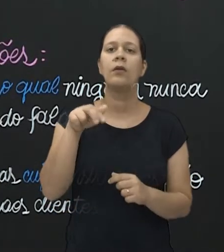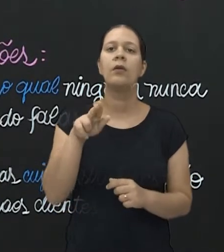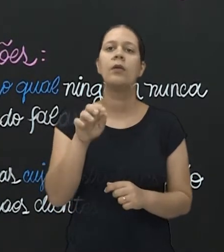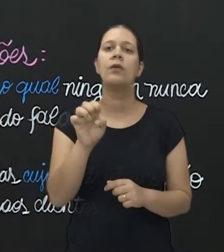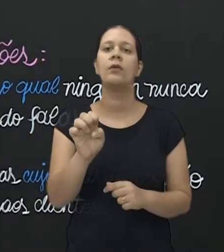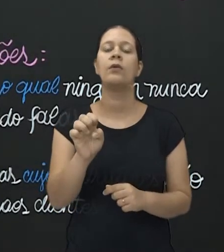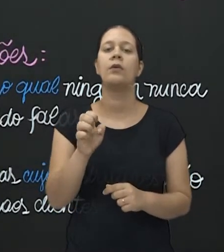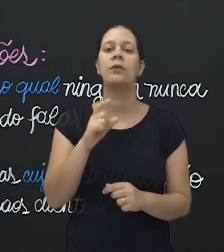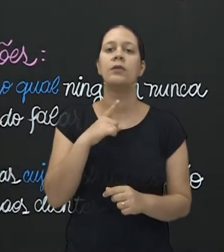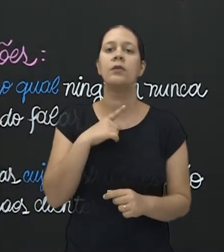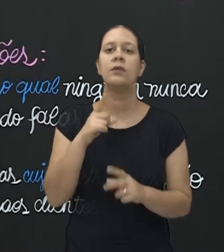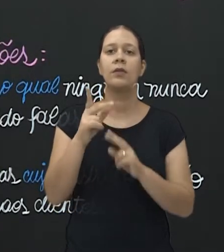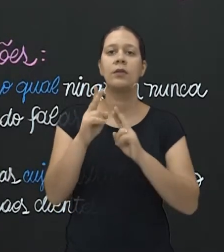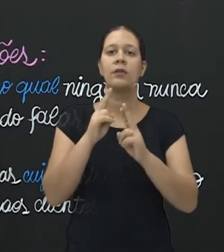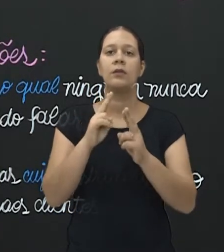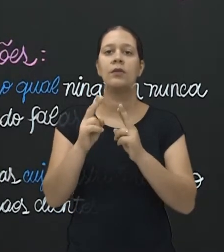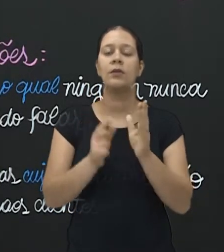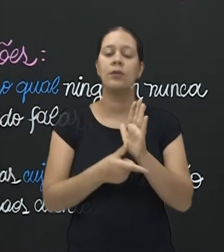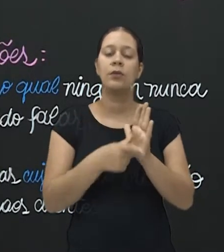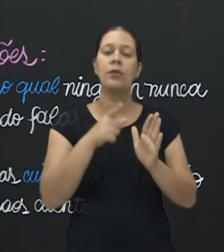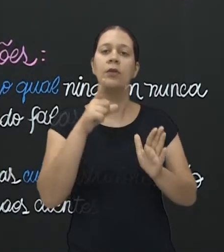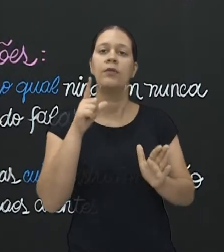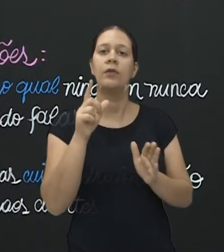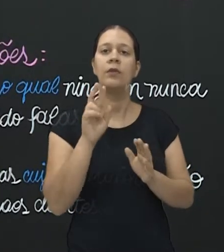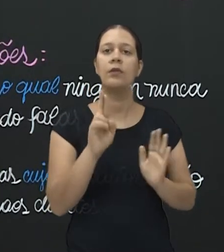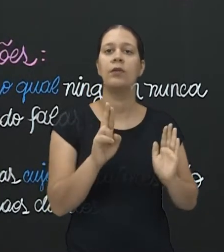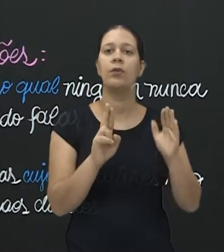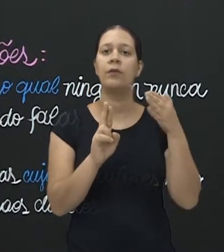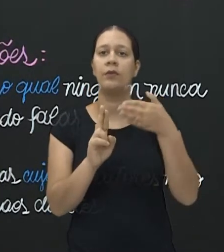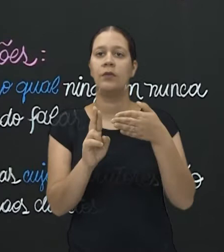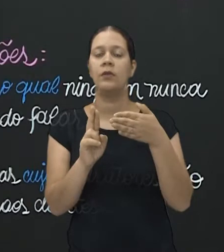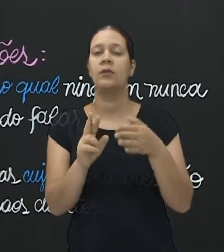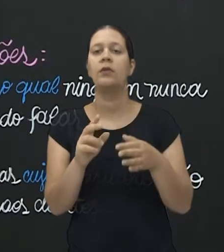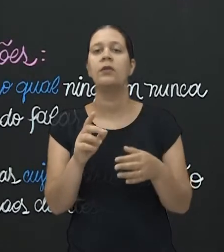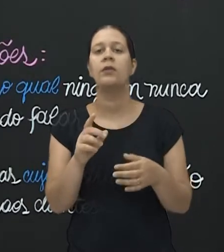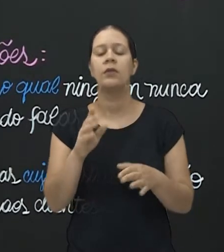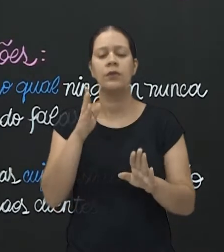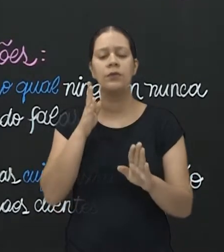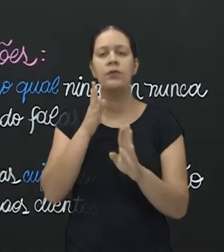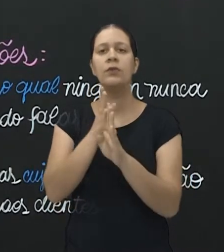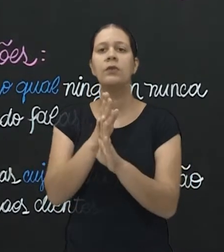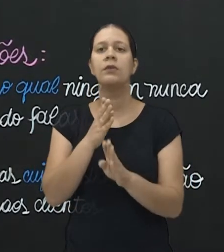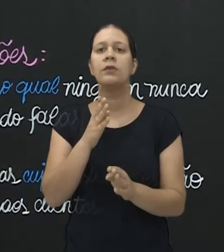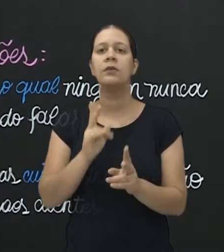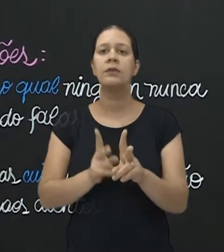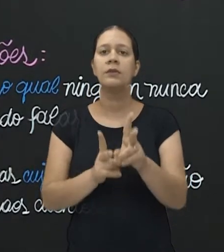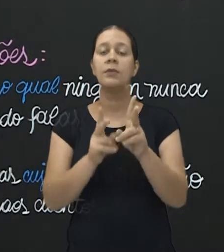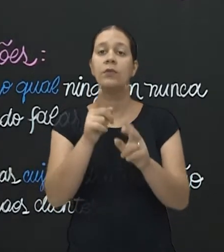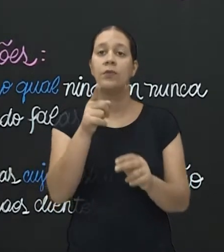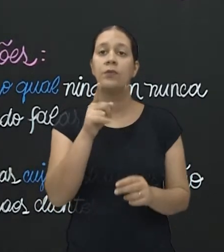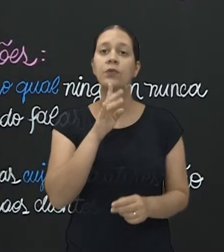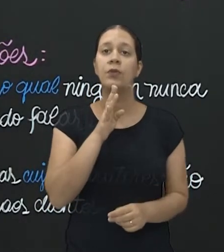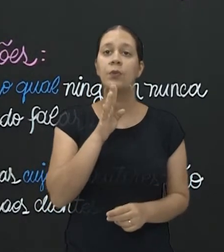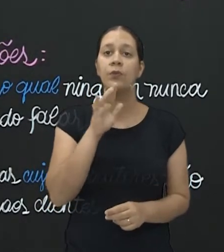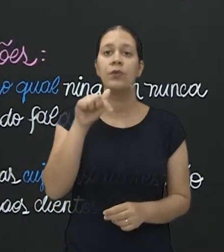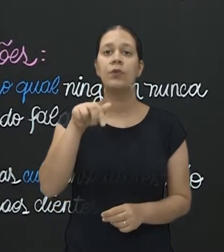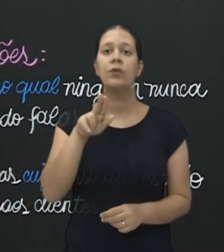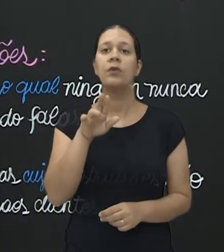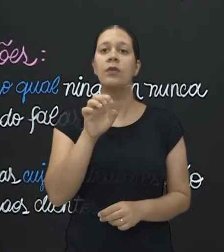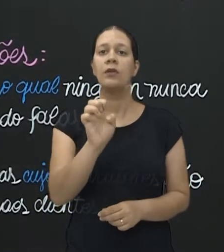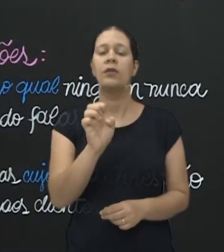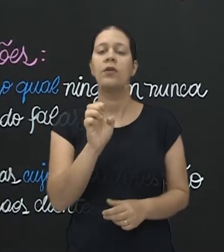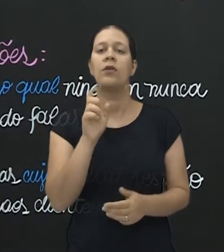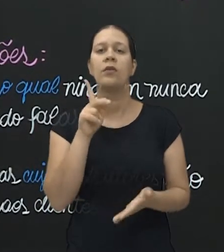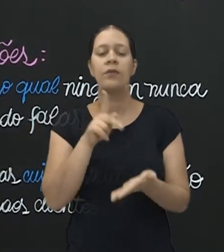há esta relação entre o antecedente e o referente. Identifique sempre, porque dessa forma você reconhece se o que, de